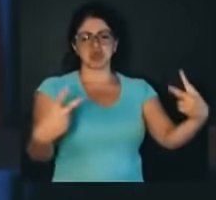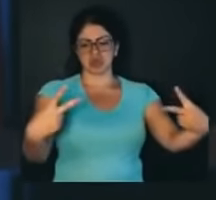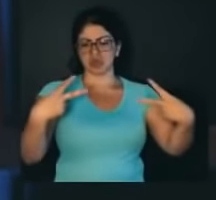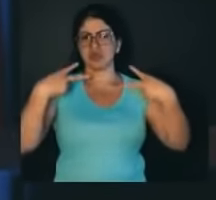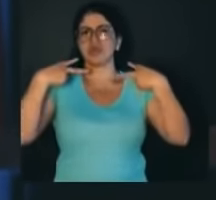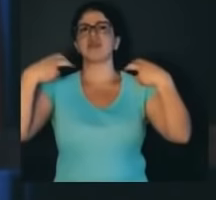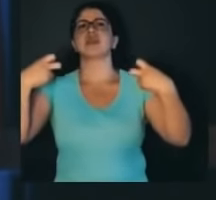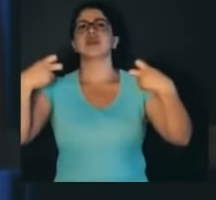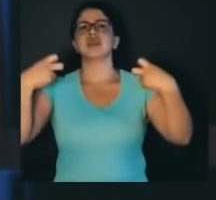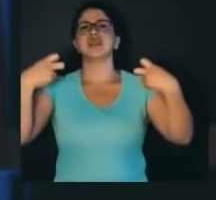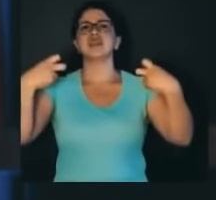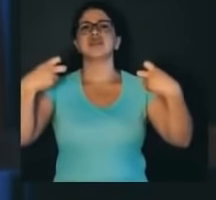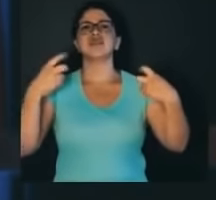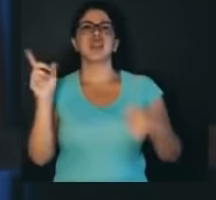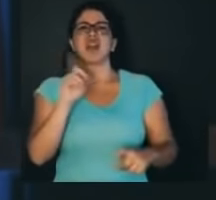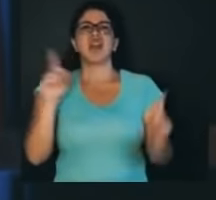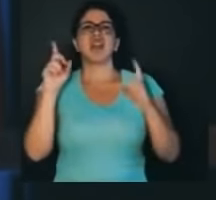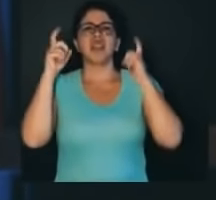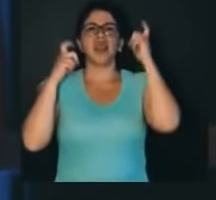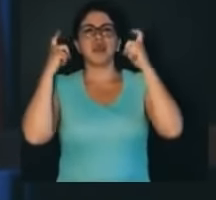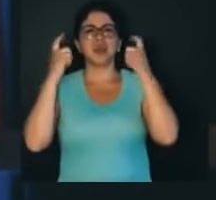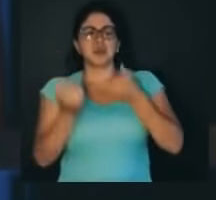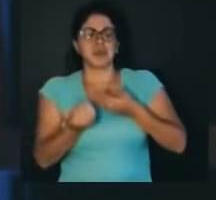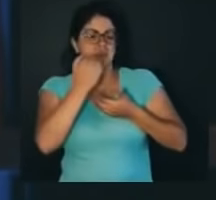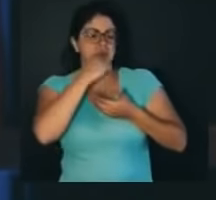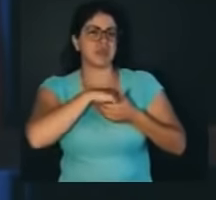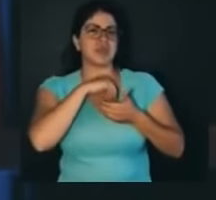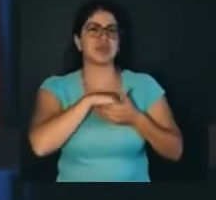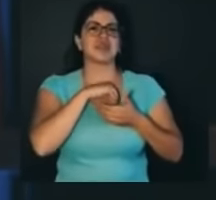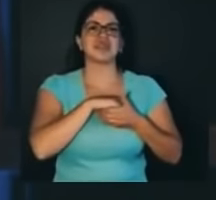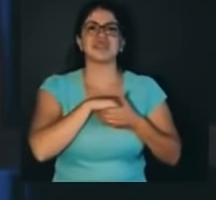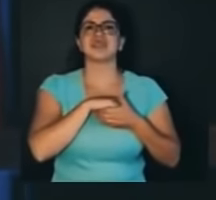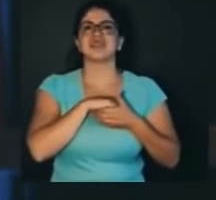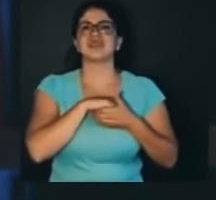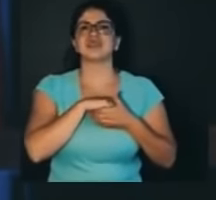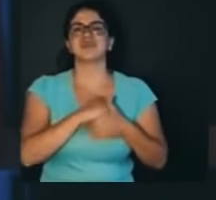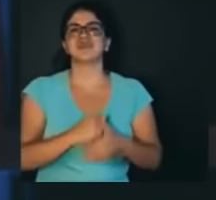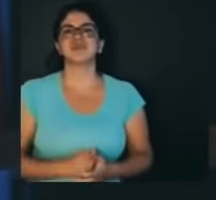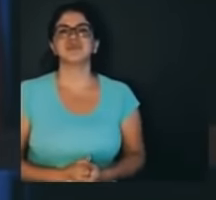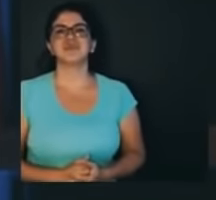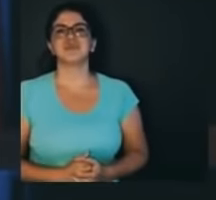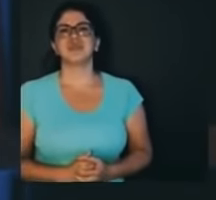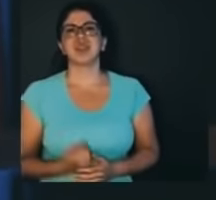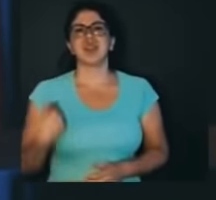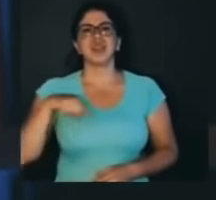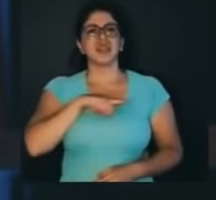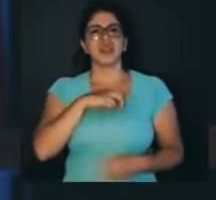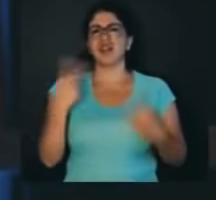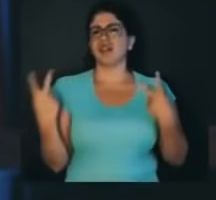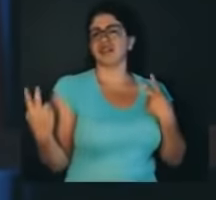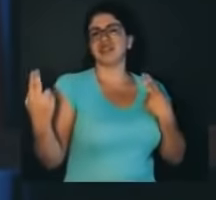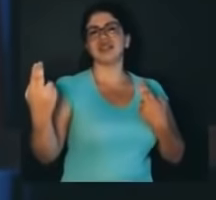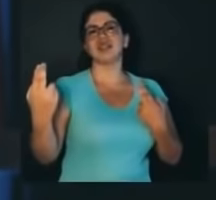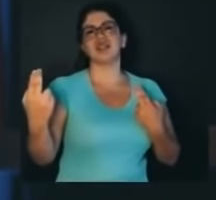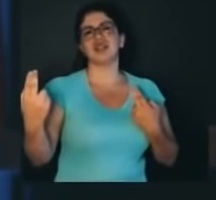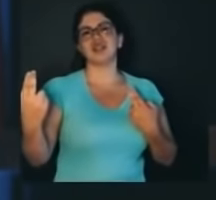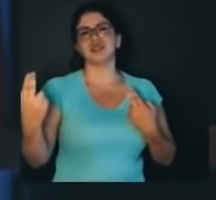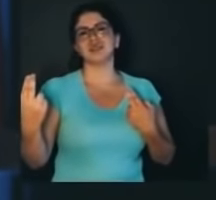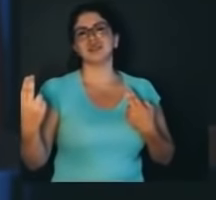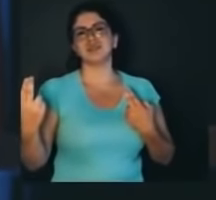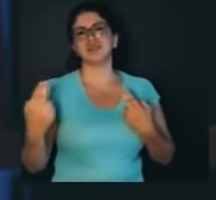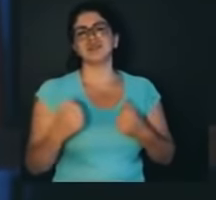vidas. E estes, muitas das vezes, somos nós. Mais preocupados com aquilo que